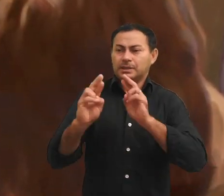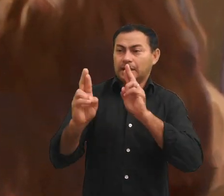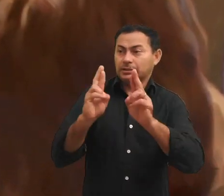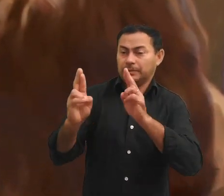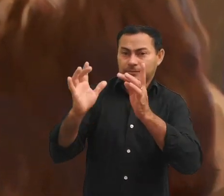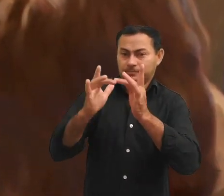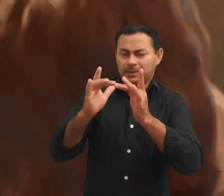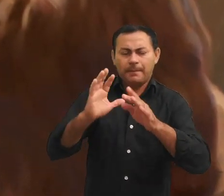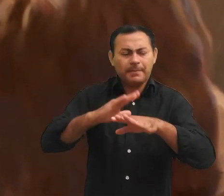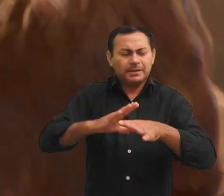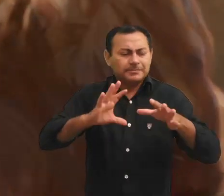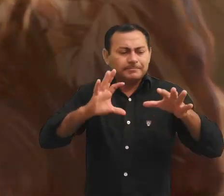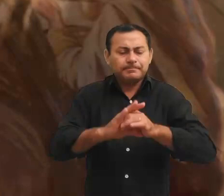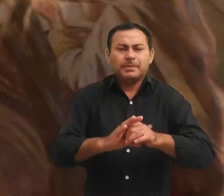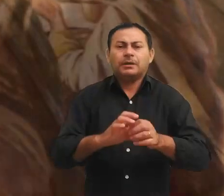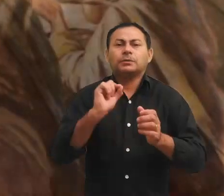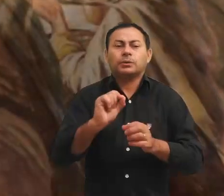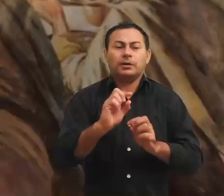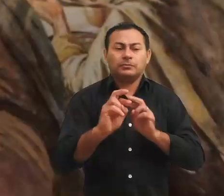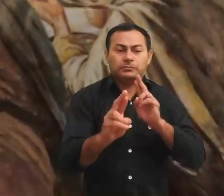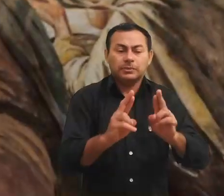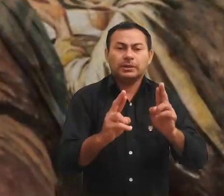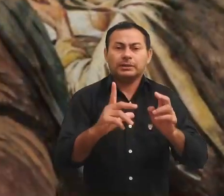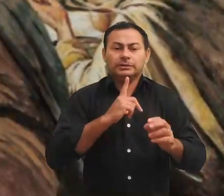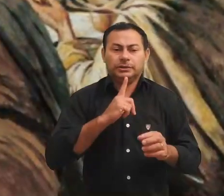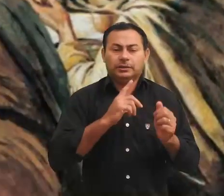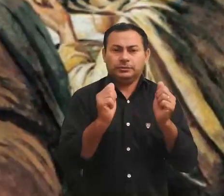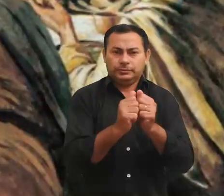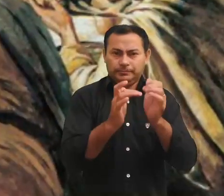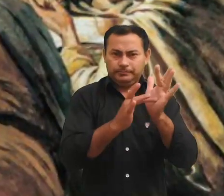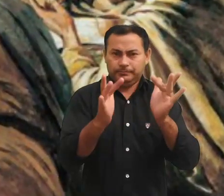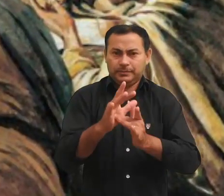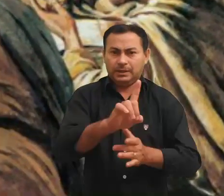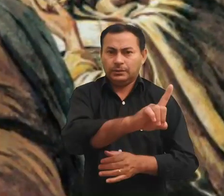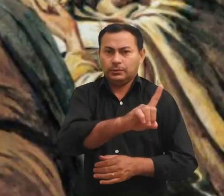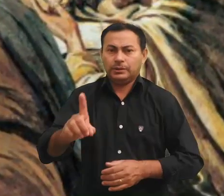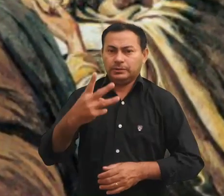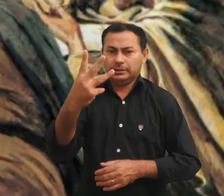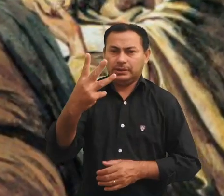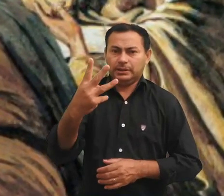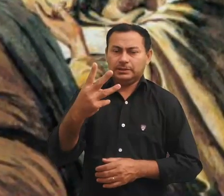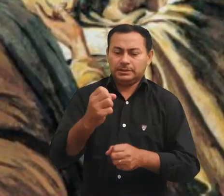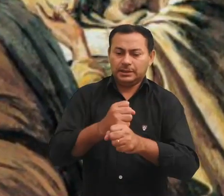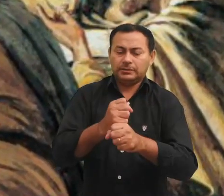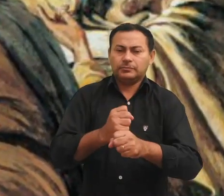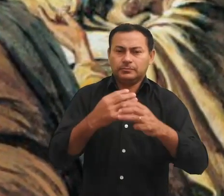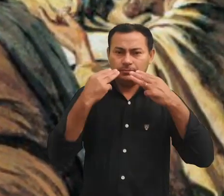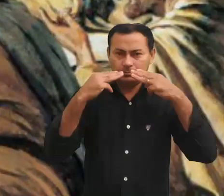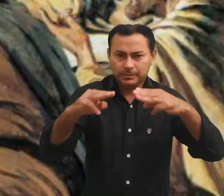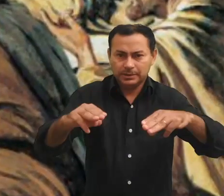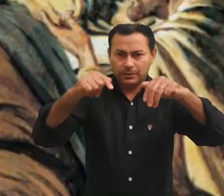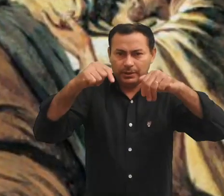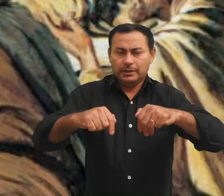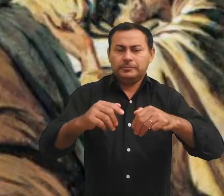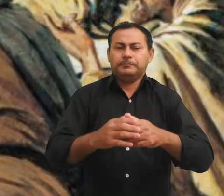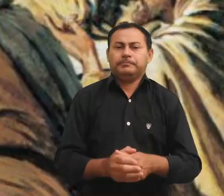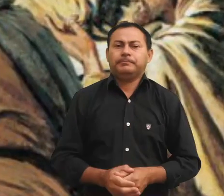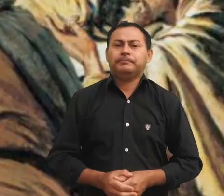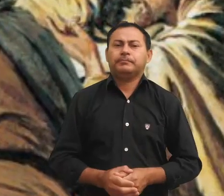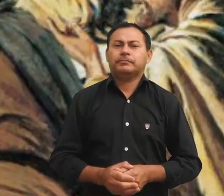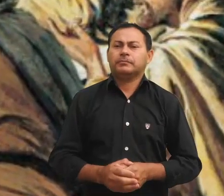E este relacionamento seria mais íntimo do que o relacionamento que tinham tido com Jesus durante os 3 anos do seu